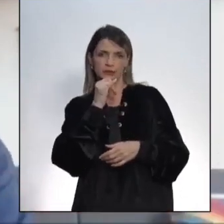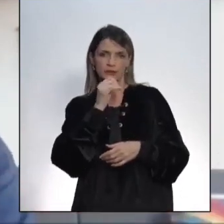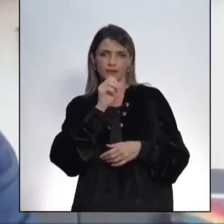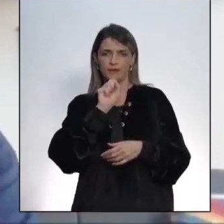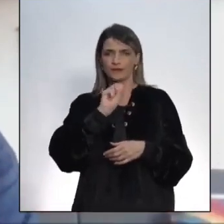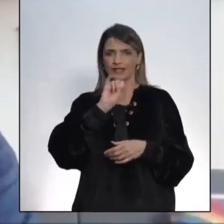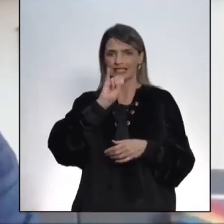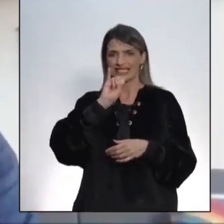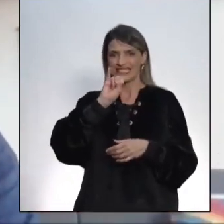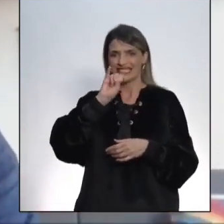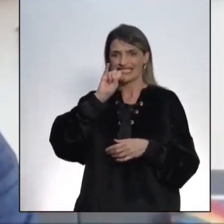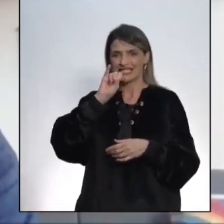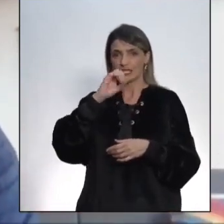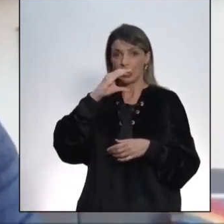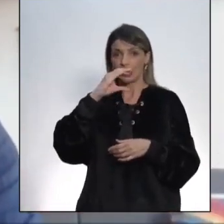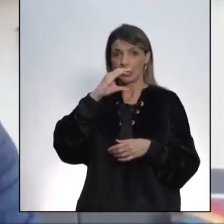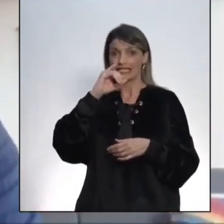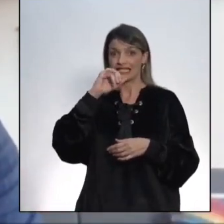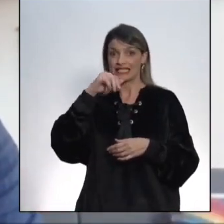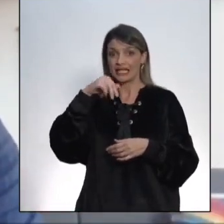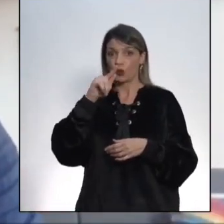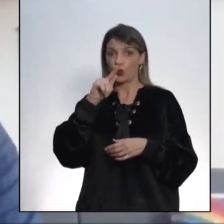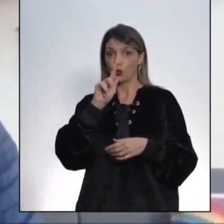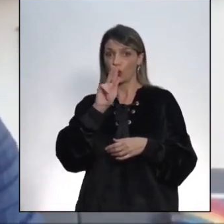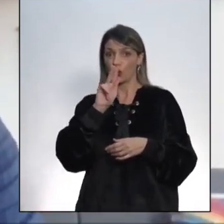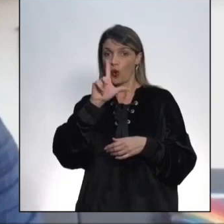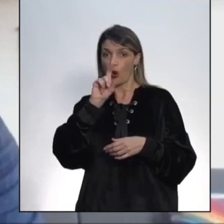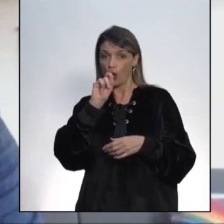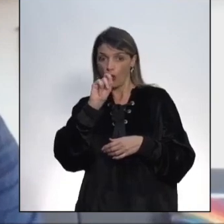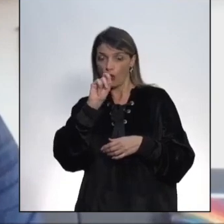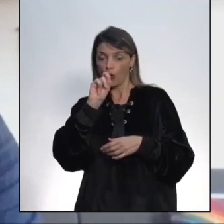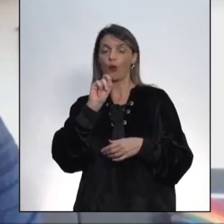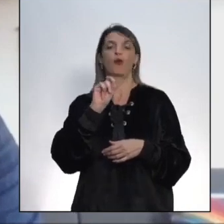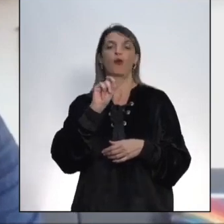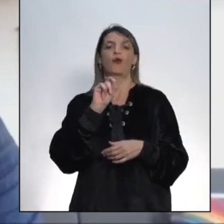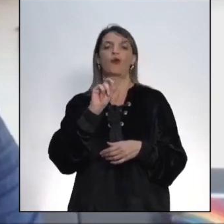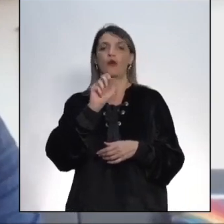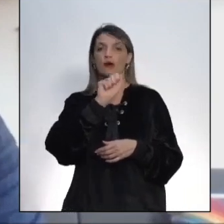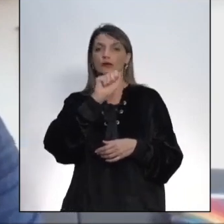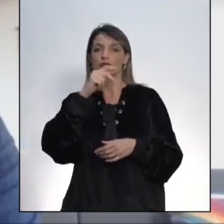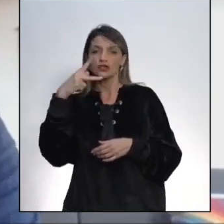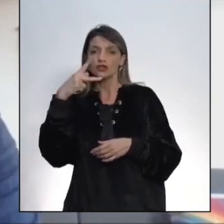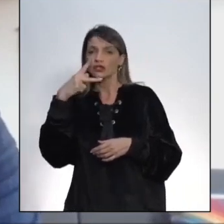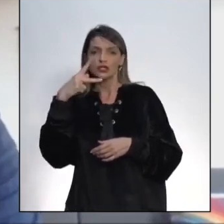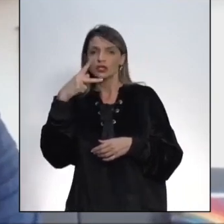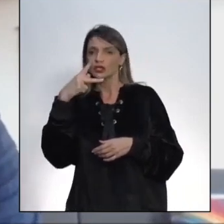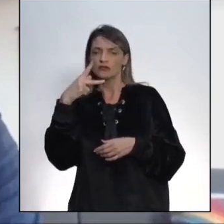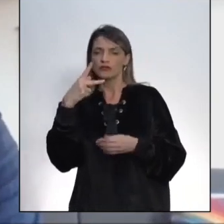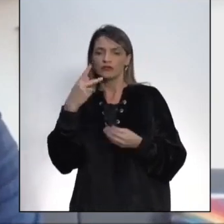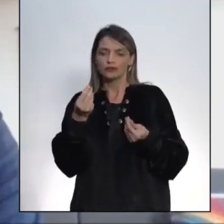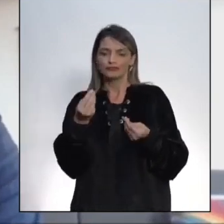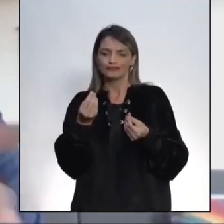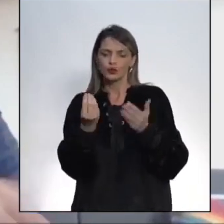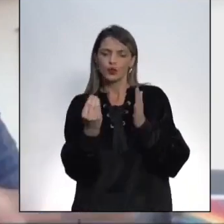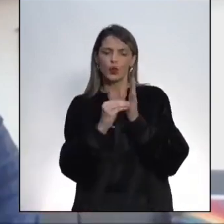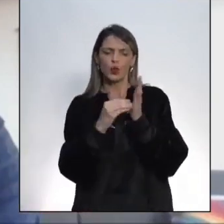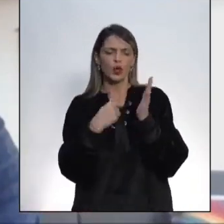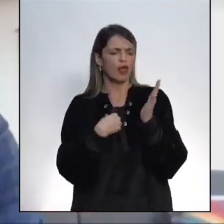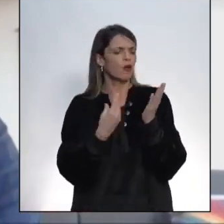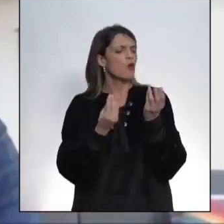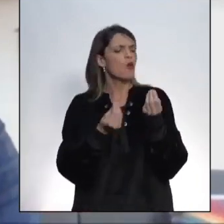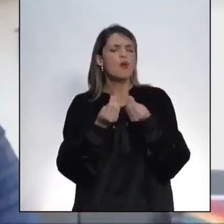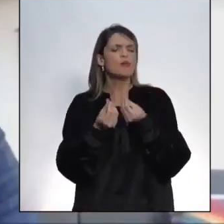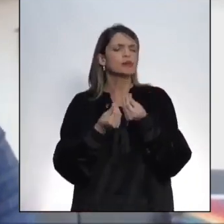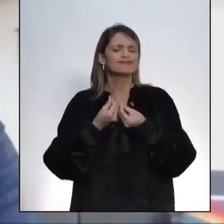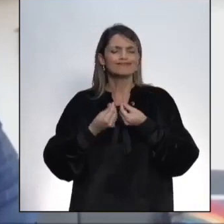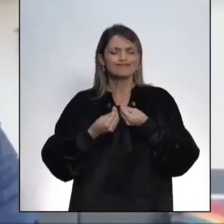Singulo com C no começo, que lá você coloca como que você está se sentindo dia a dia e você vê ao longo da